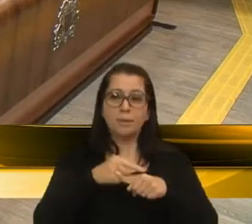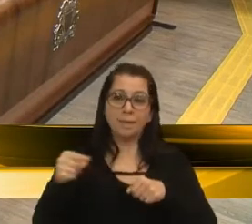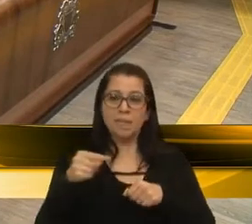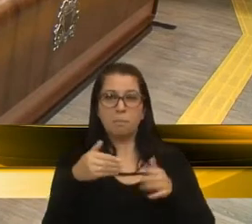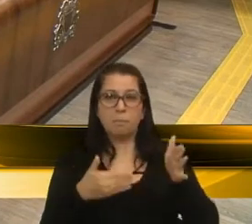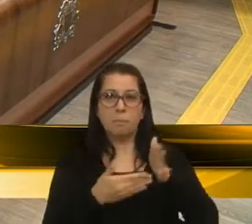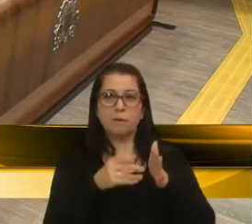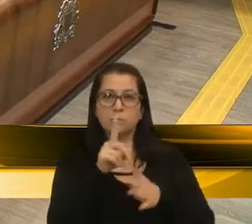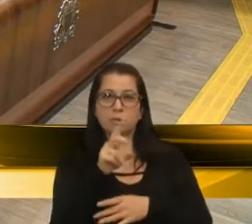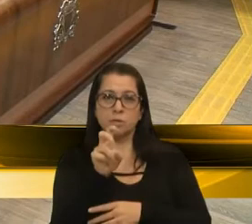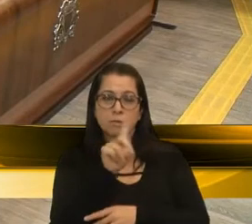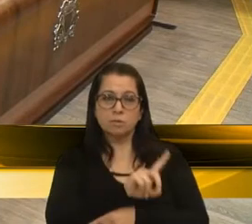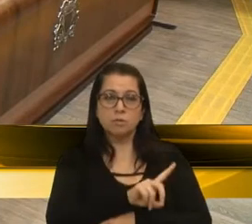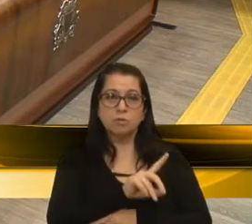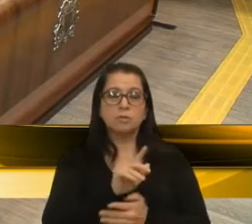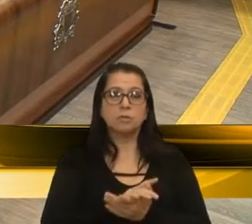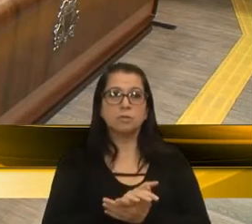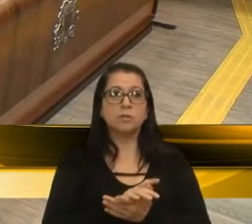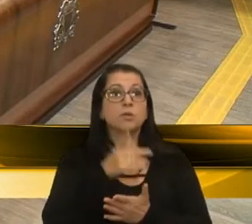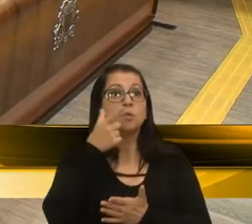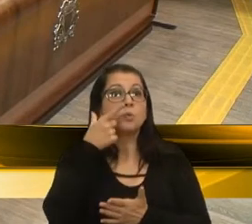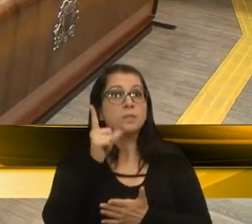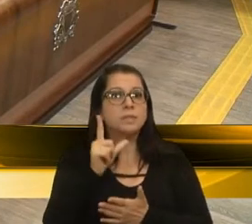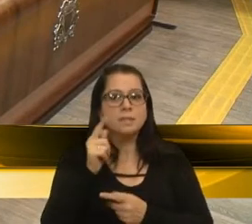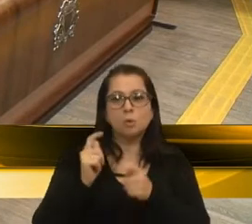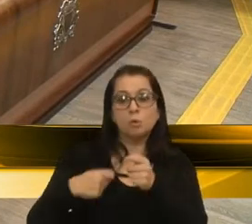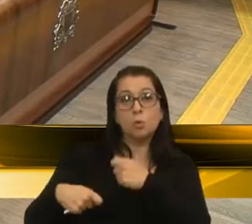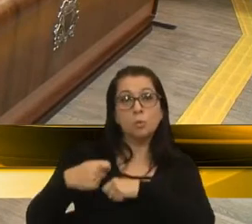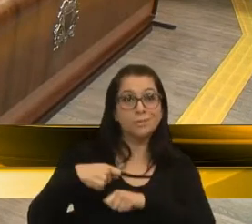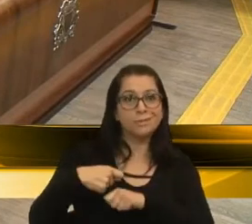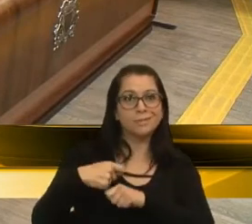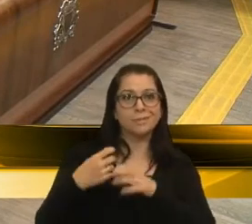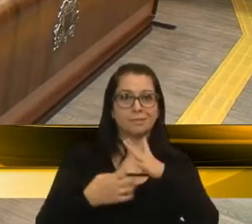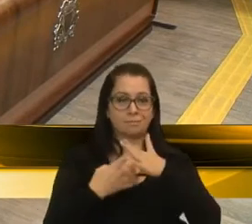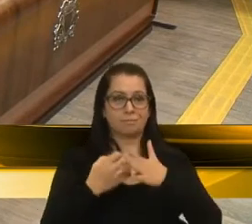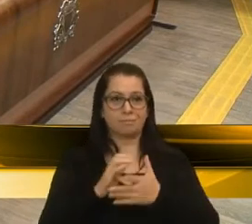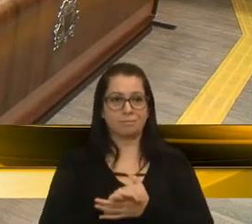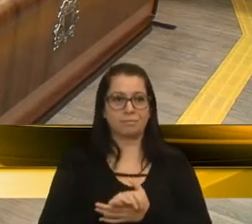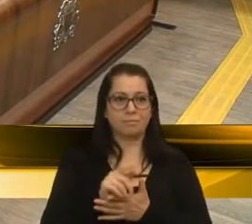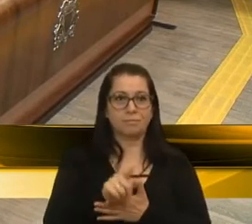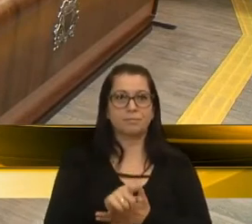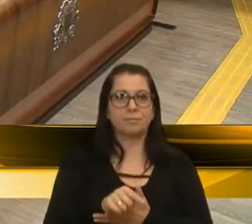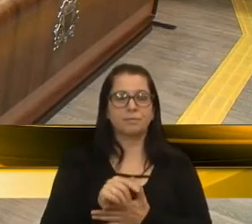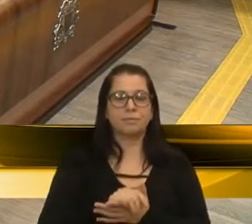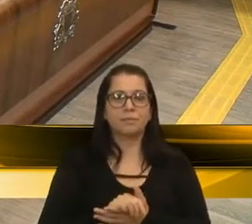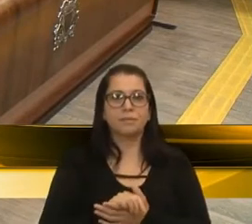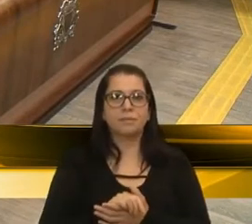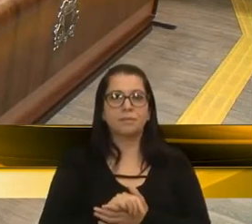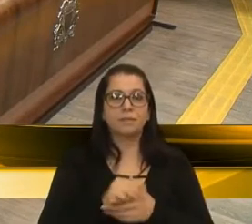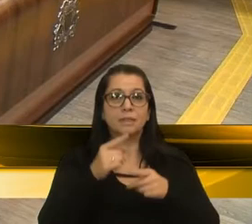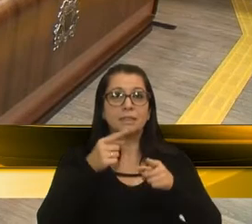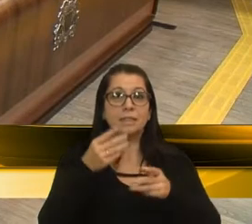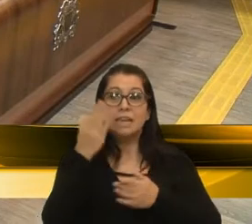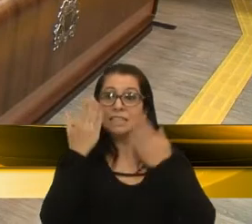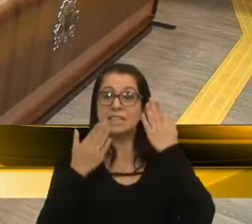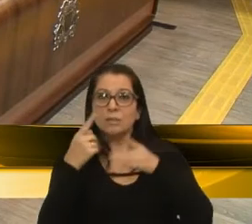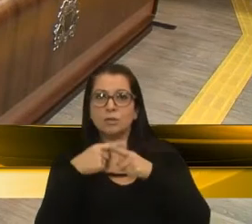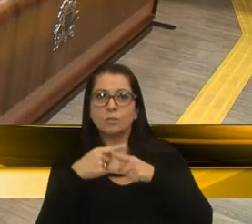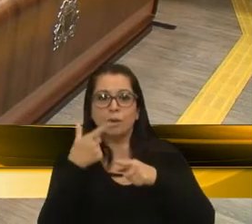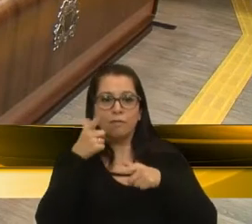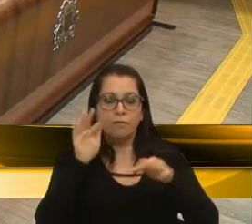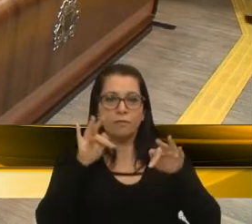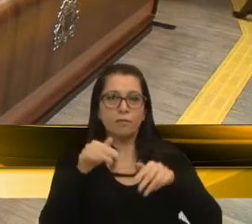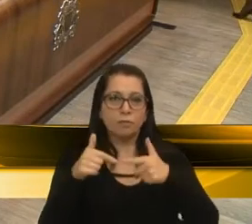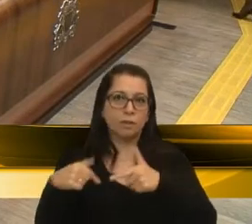máximo de 15 dias conseguiu negociar com a empresa que ganhou a licitação lá para concluir o